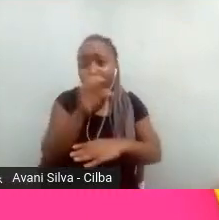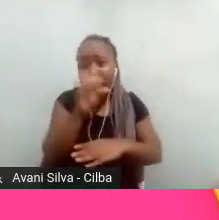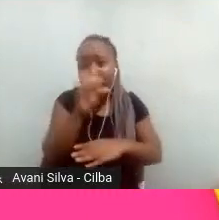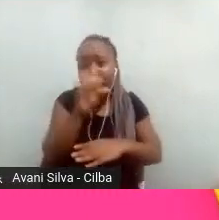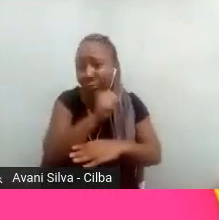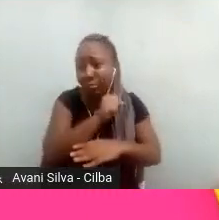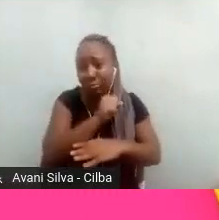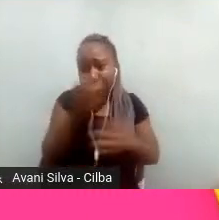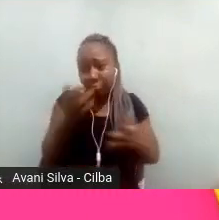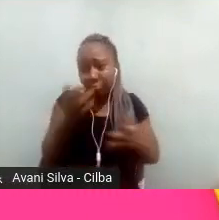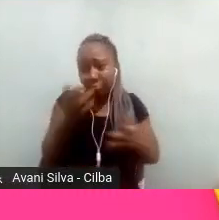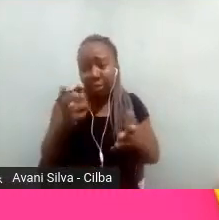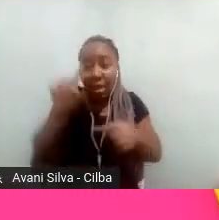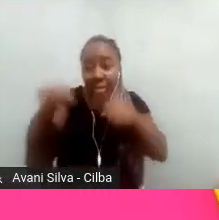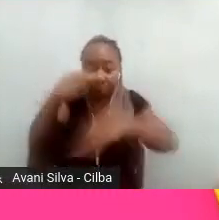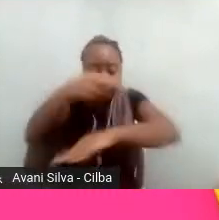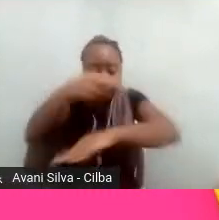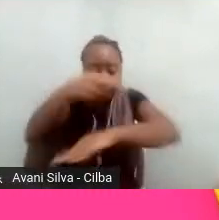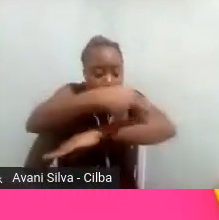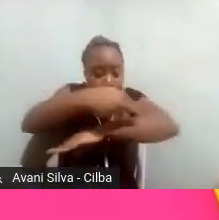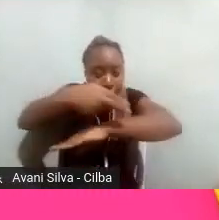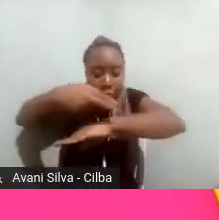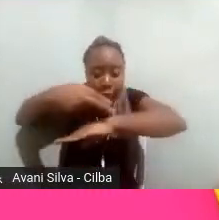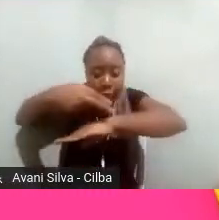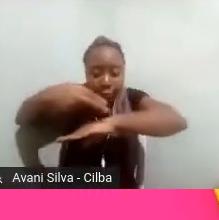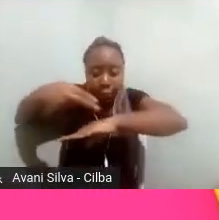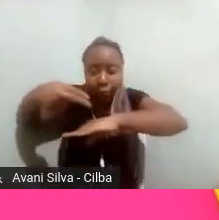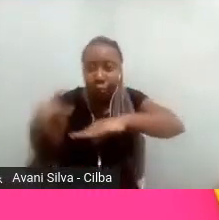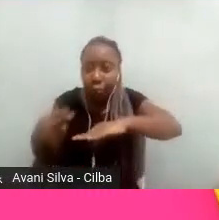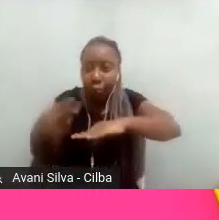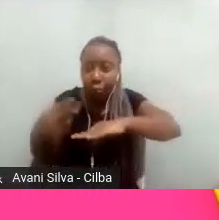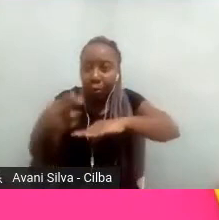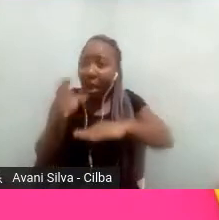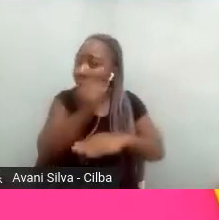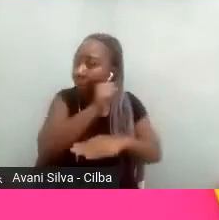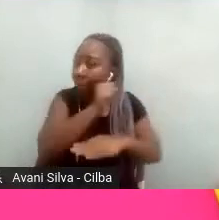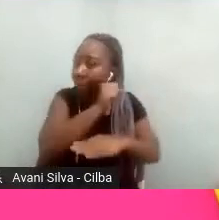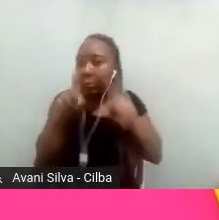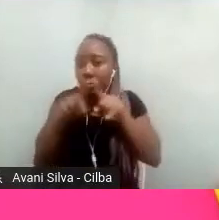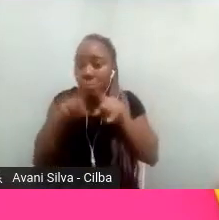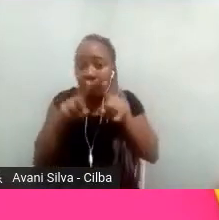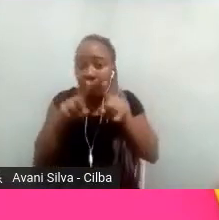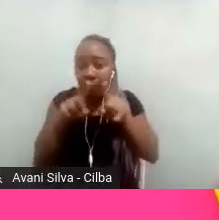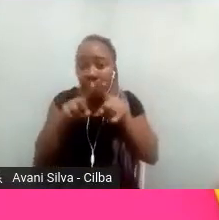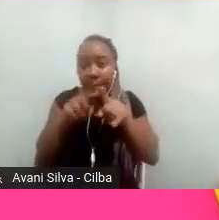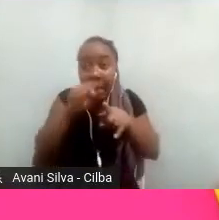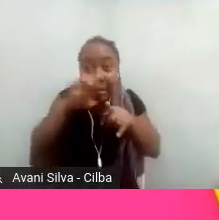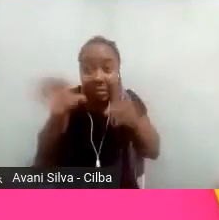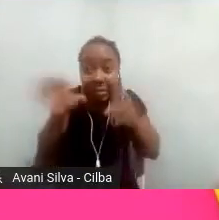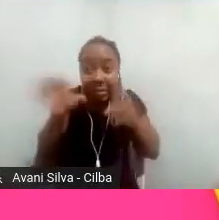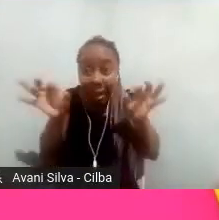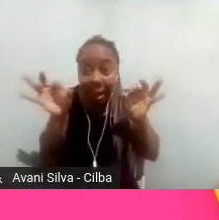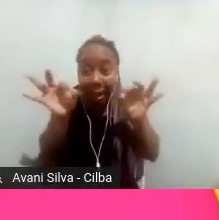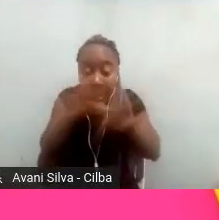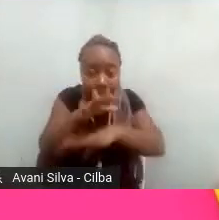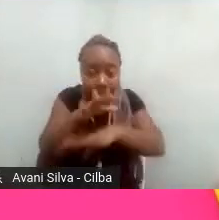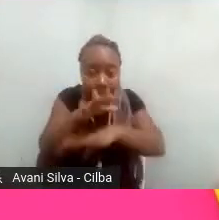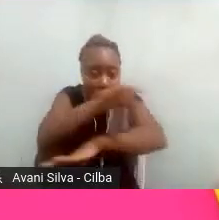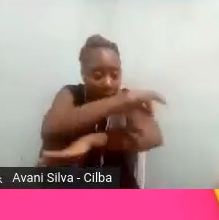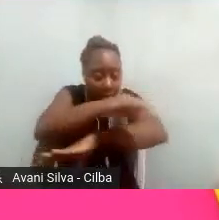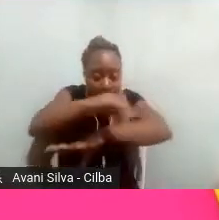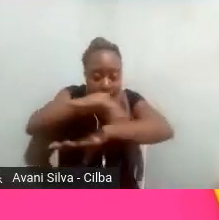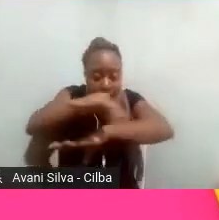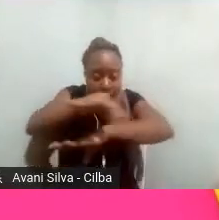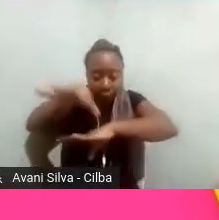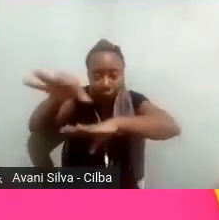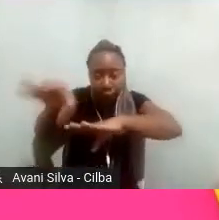de recortar também, eu vou recortar bem rápido, tá? Se eu não tiver terminado de recortar até as